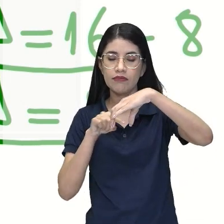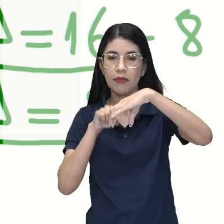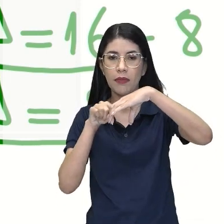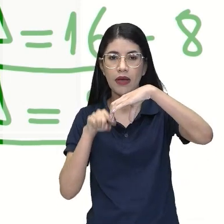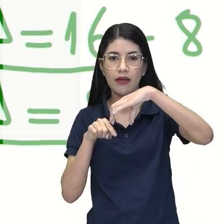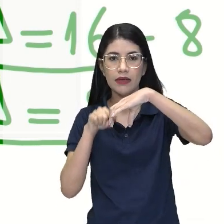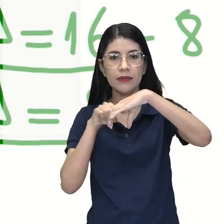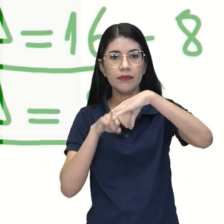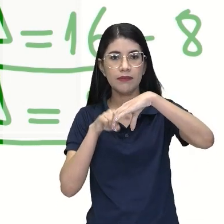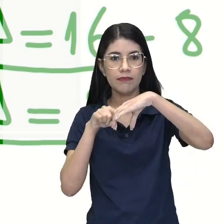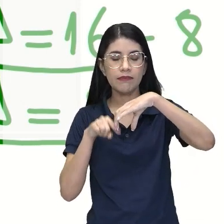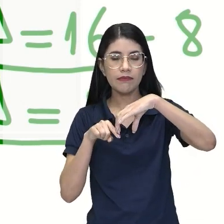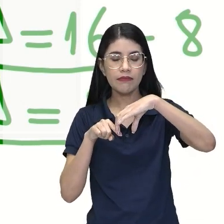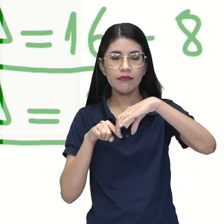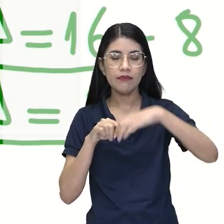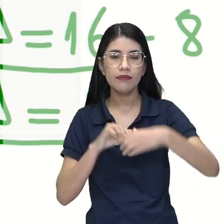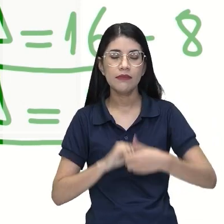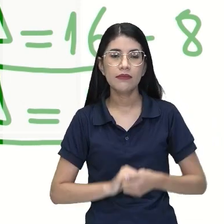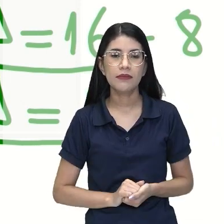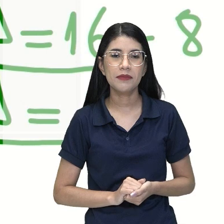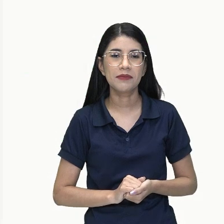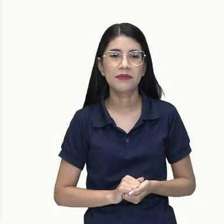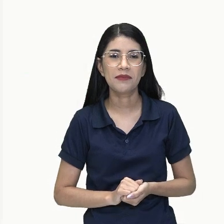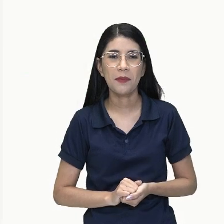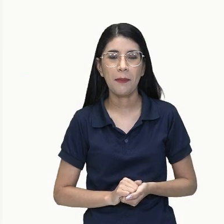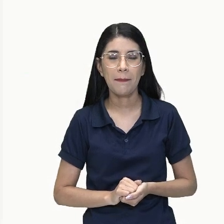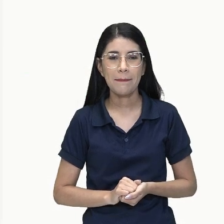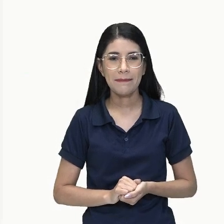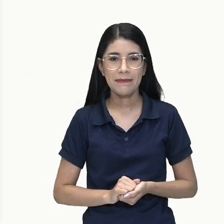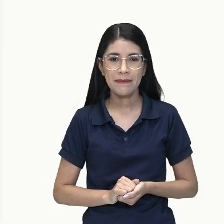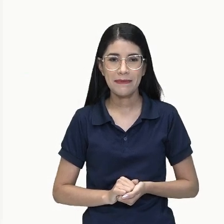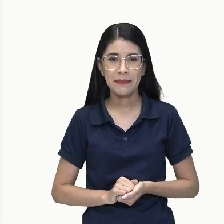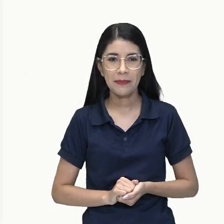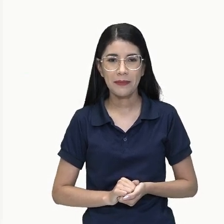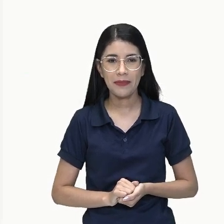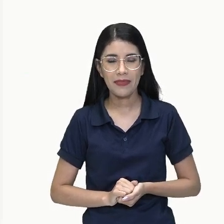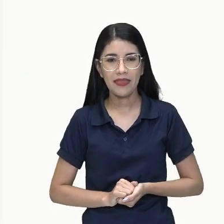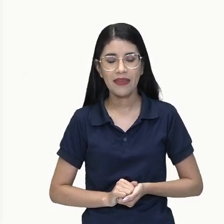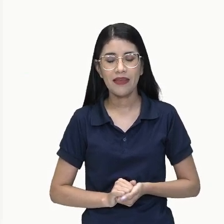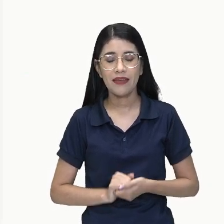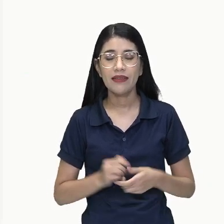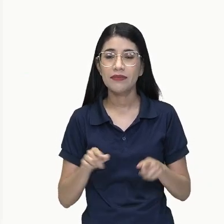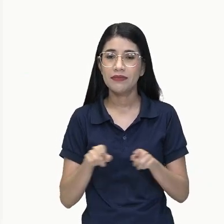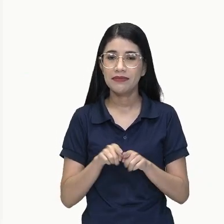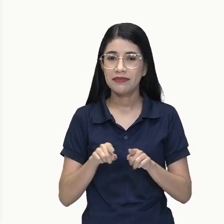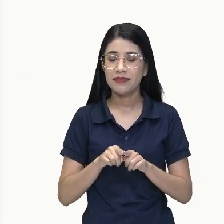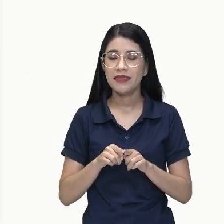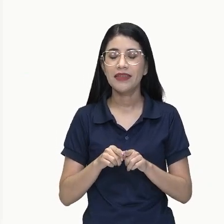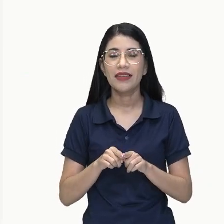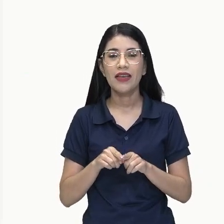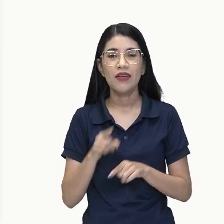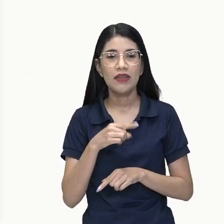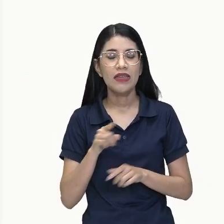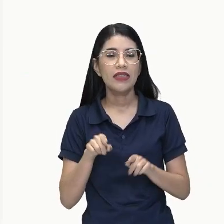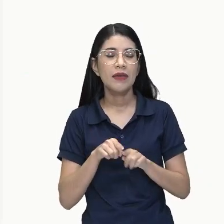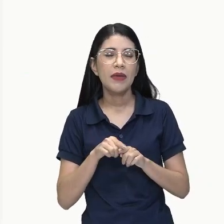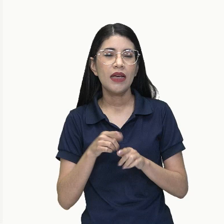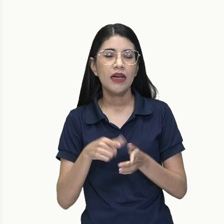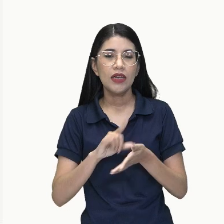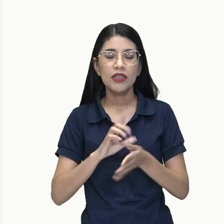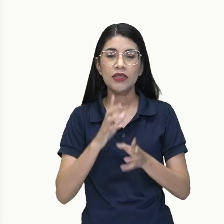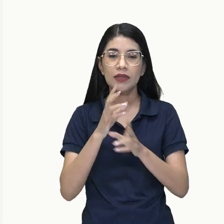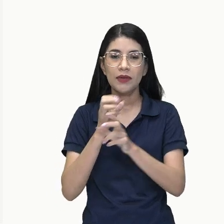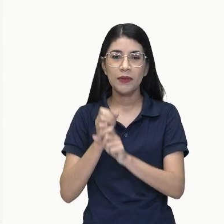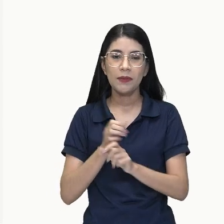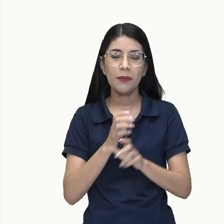baixo, tá? Ela está emborcada. Então, nesse caso aqui, né, mesmo antes de você fazer o